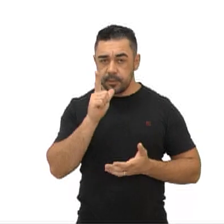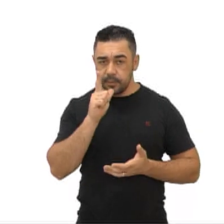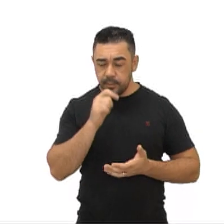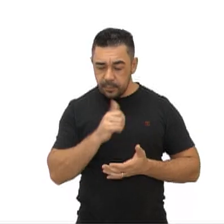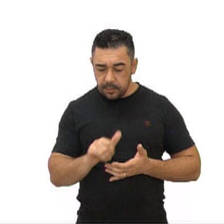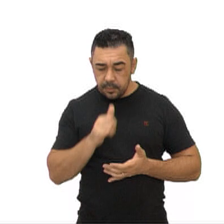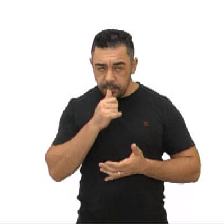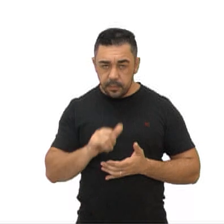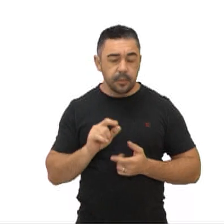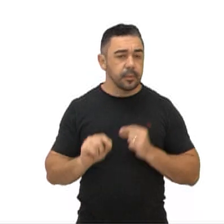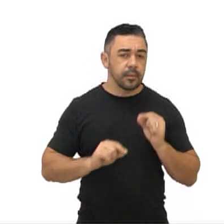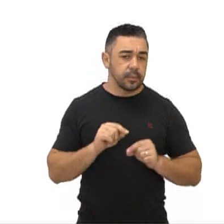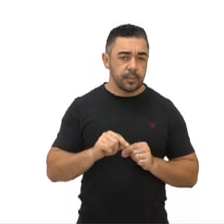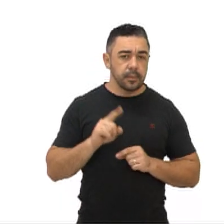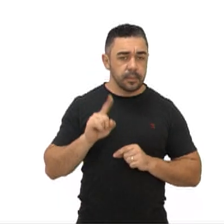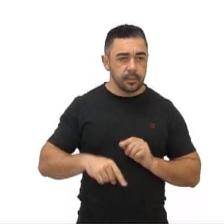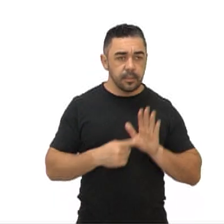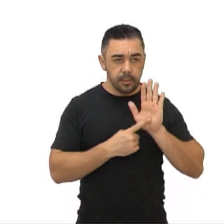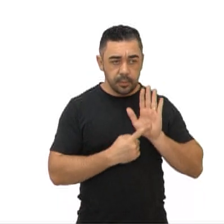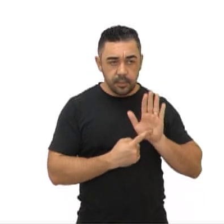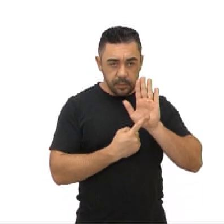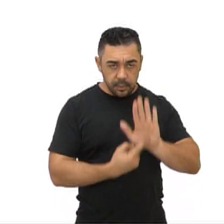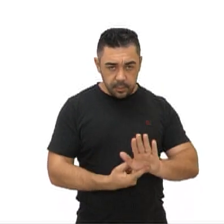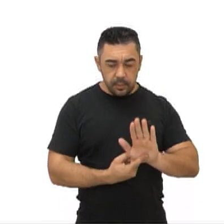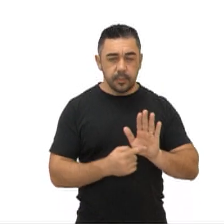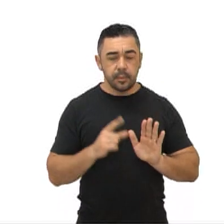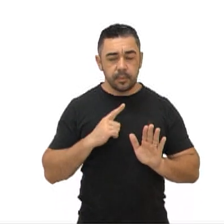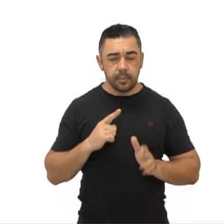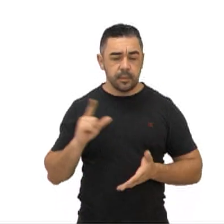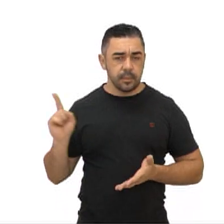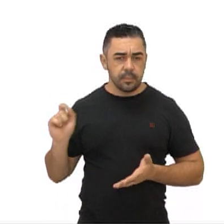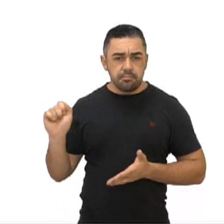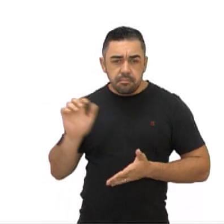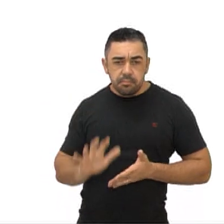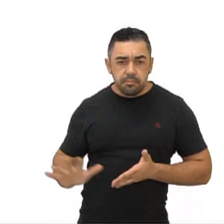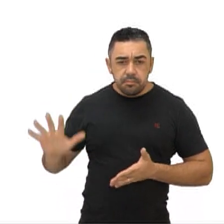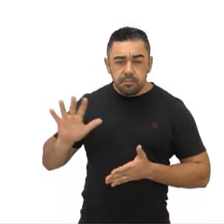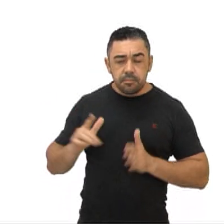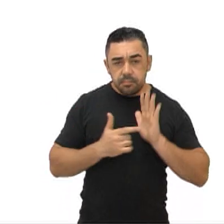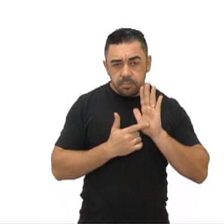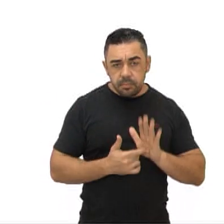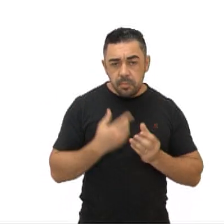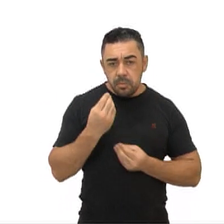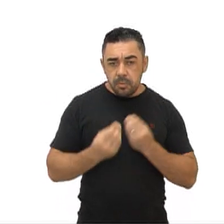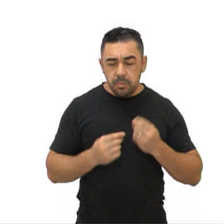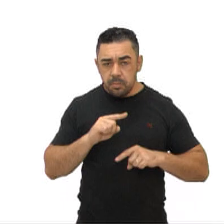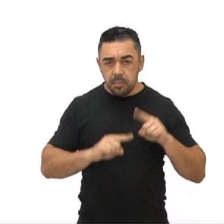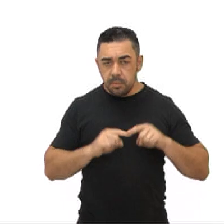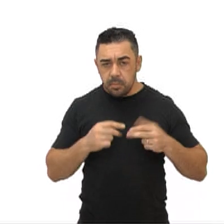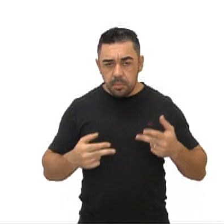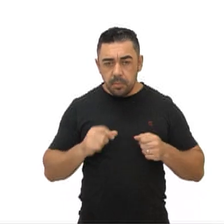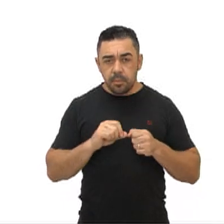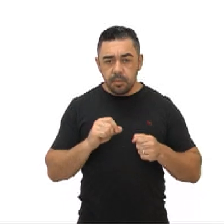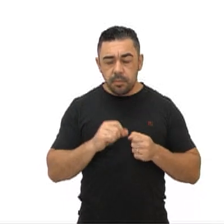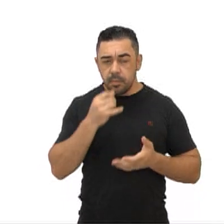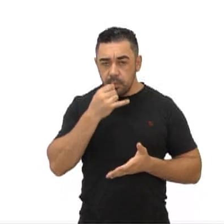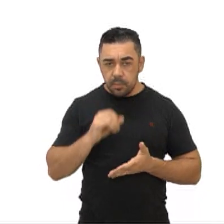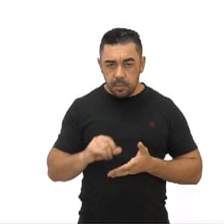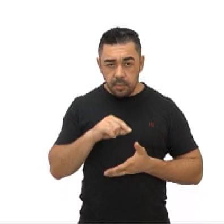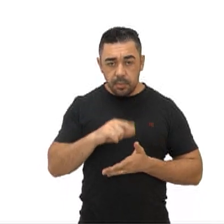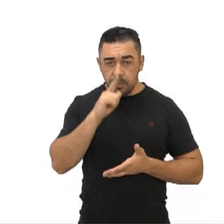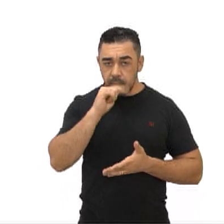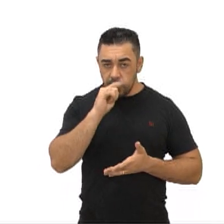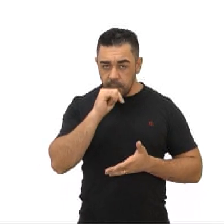com a finalidade que se demonstra na sua composição. A figura representa uma aparelhagem em que foi feita a eletrólise da